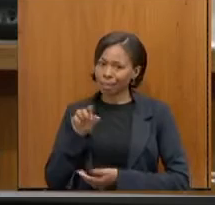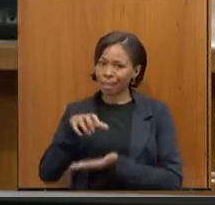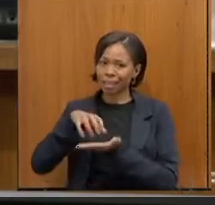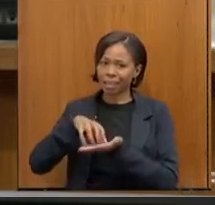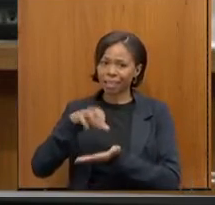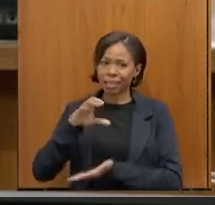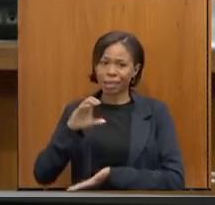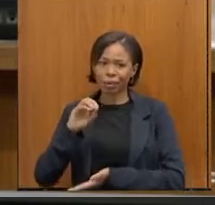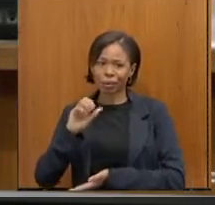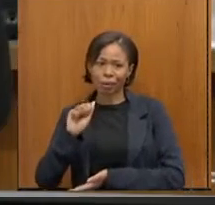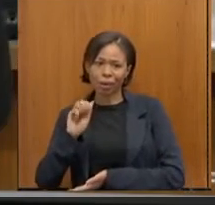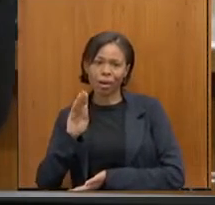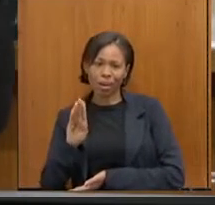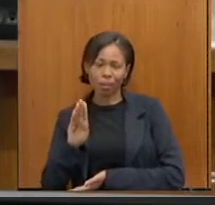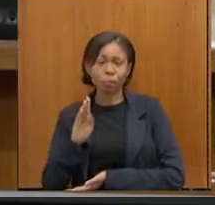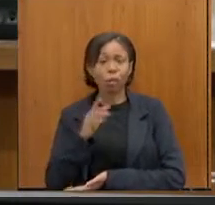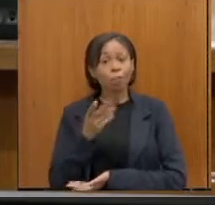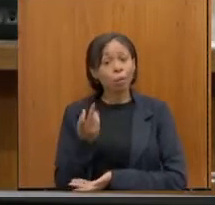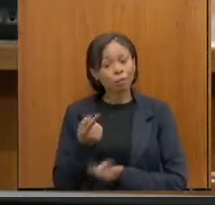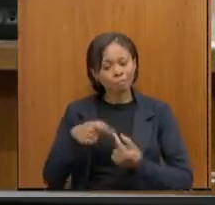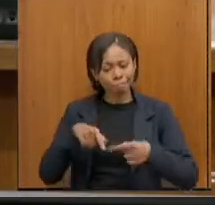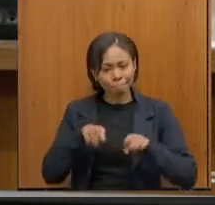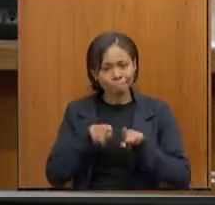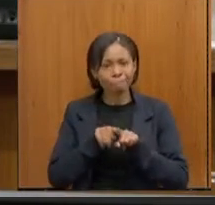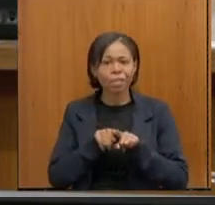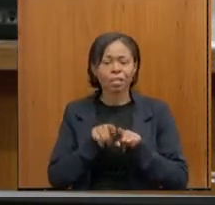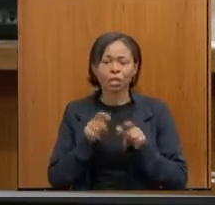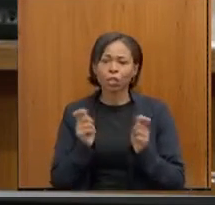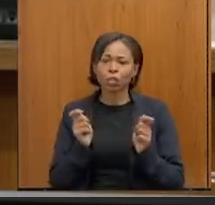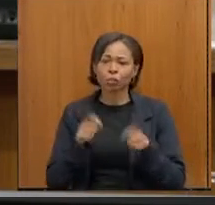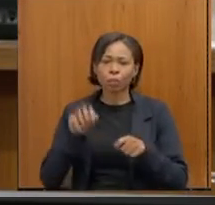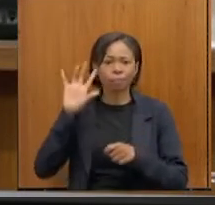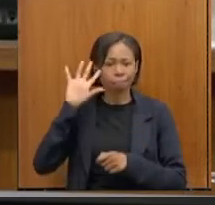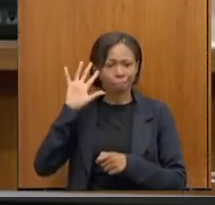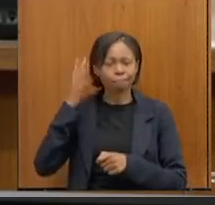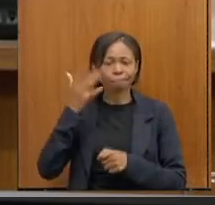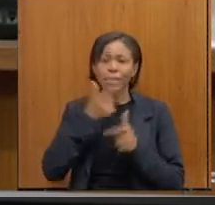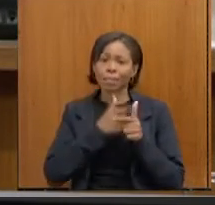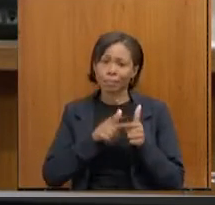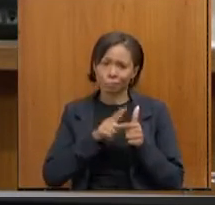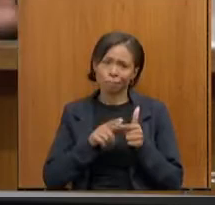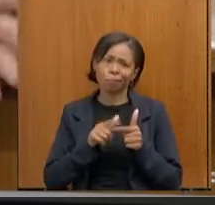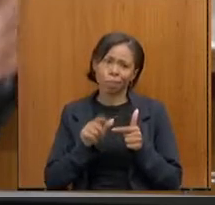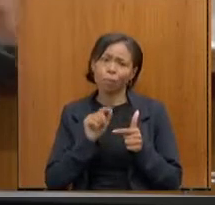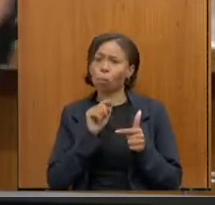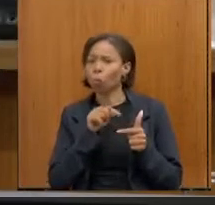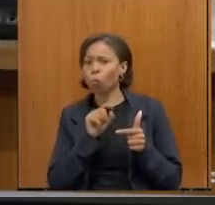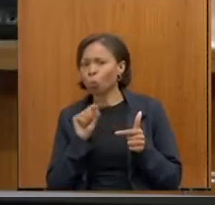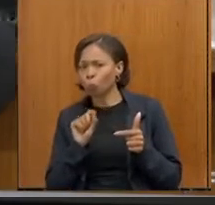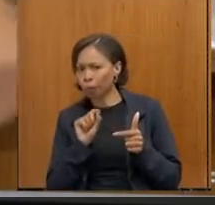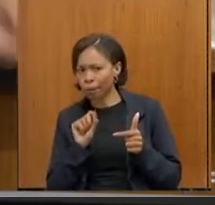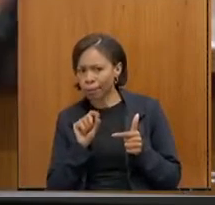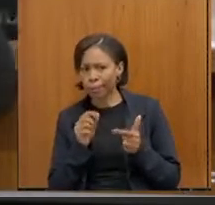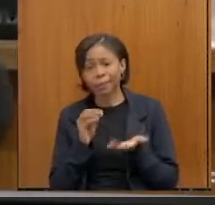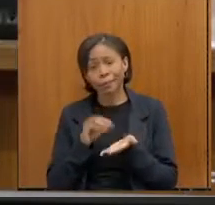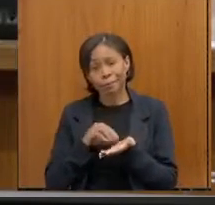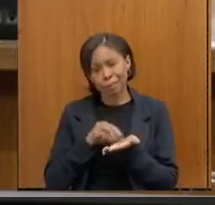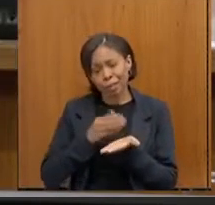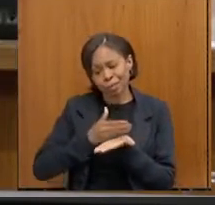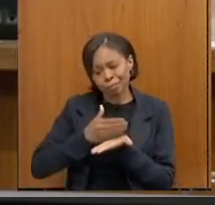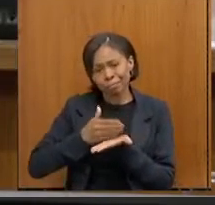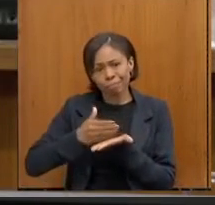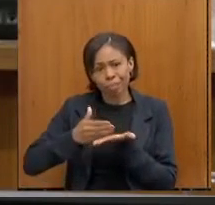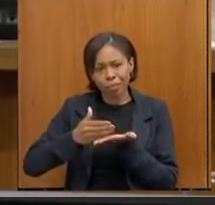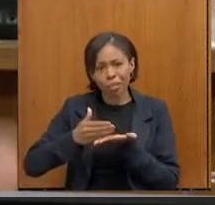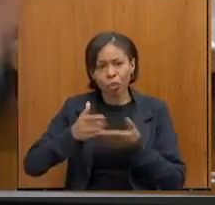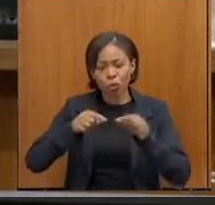para que a gente possa resolver este imbróglio que nós recebemos que é a falta de parcelamento dos